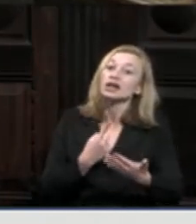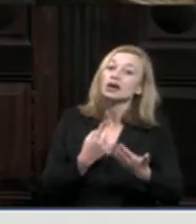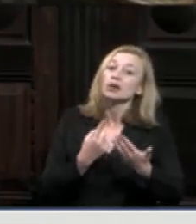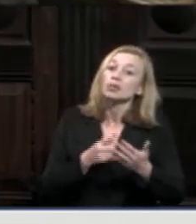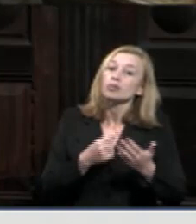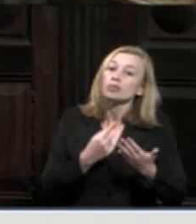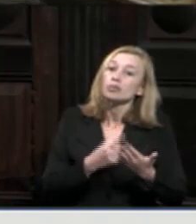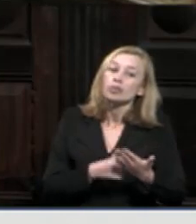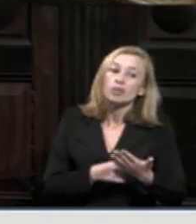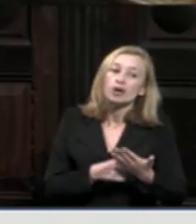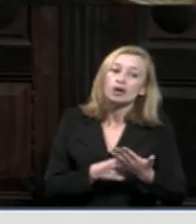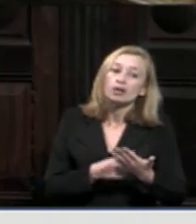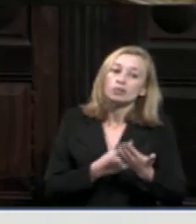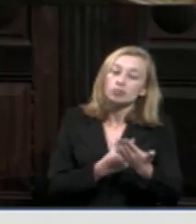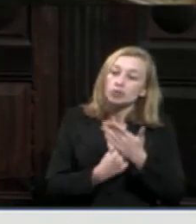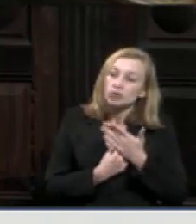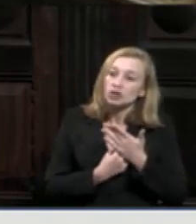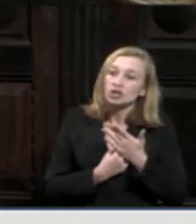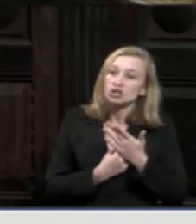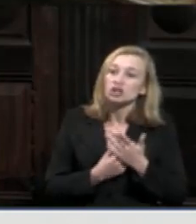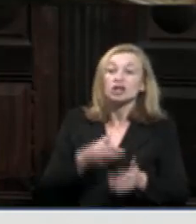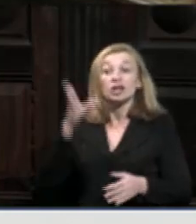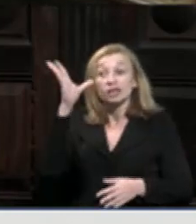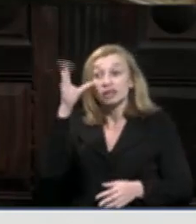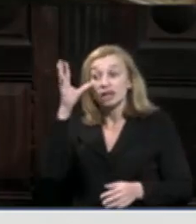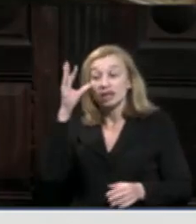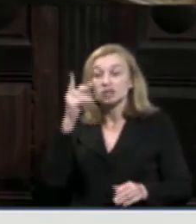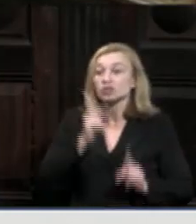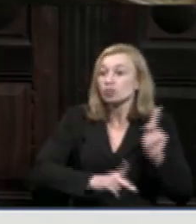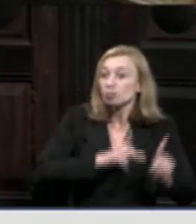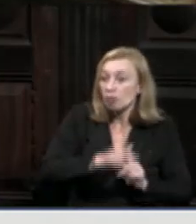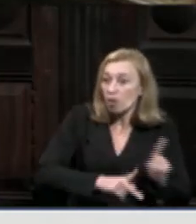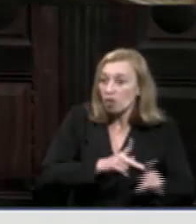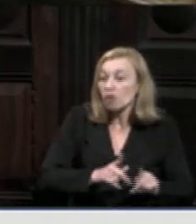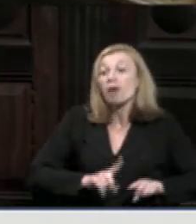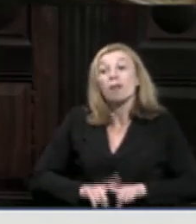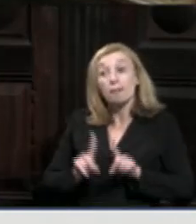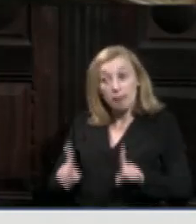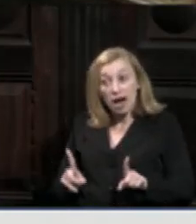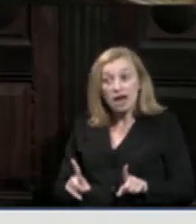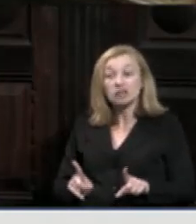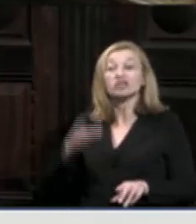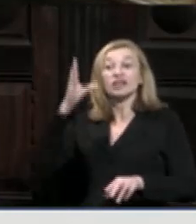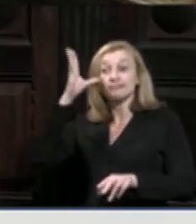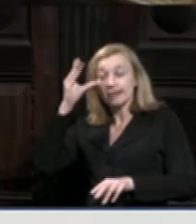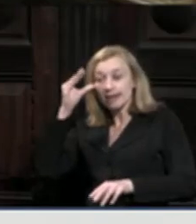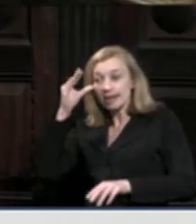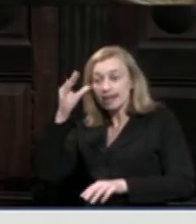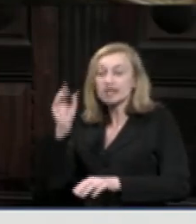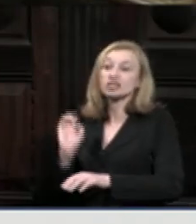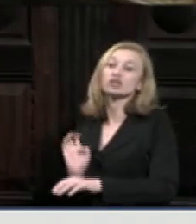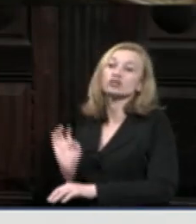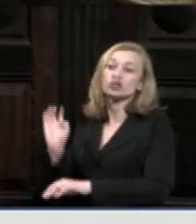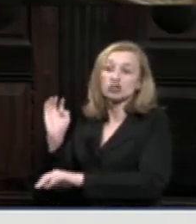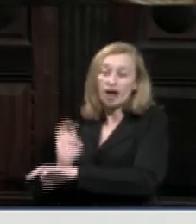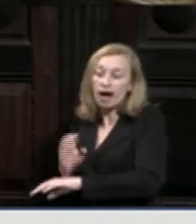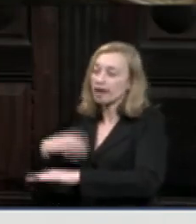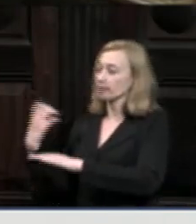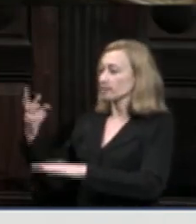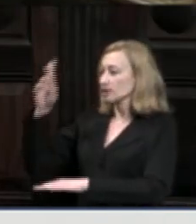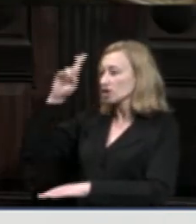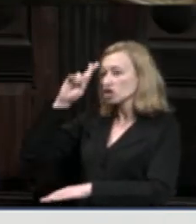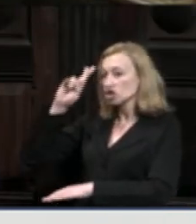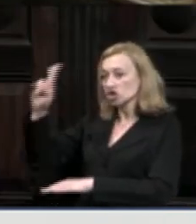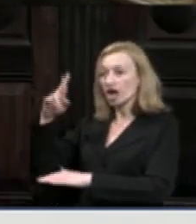lá fora. Quando é para defender interesses daqueles empresários, dos donos